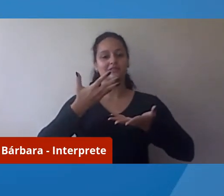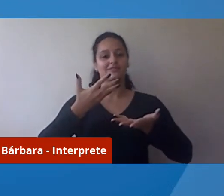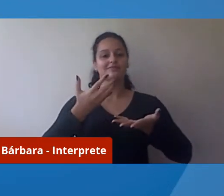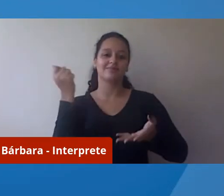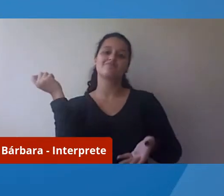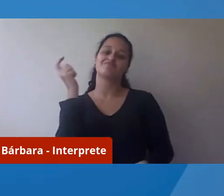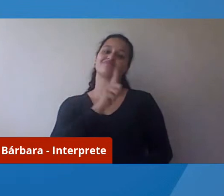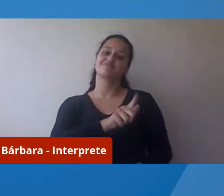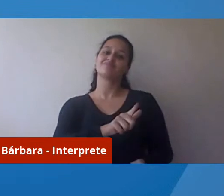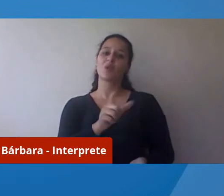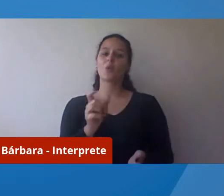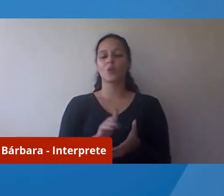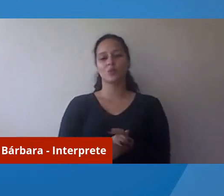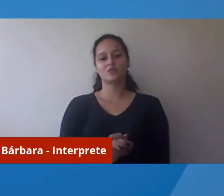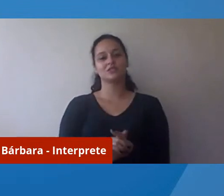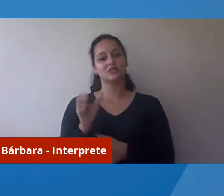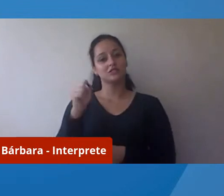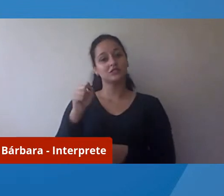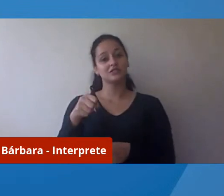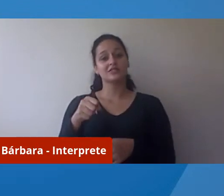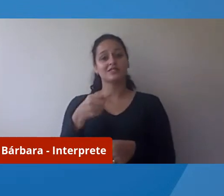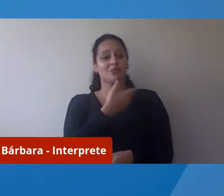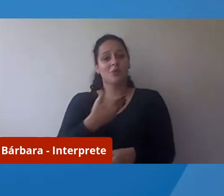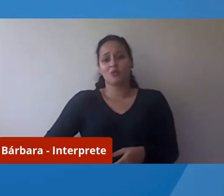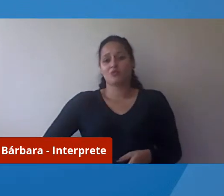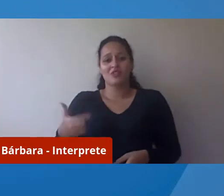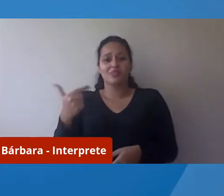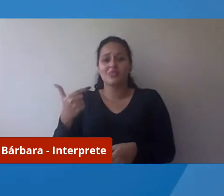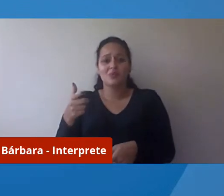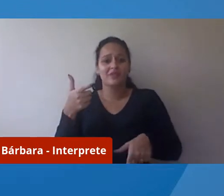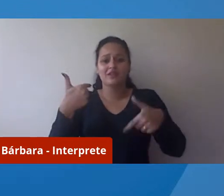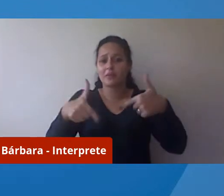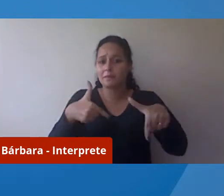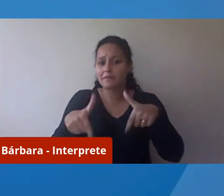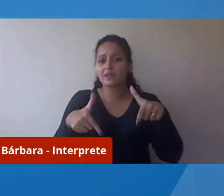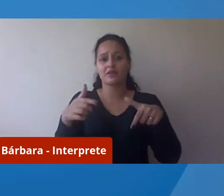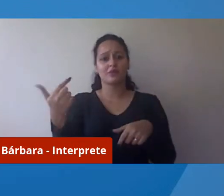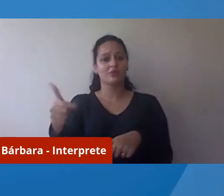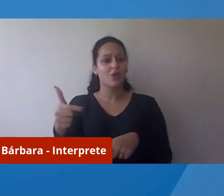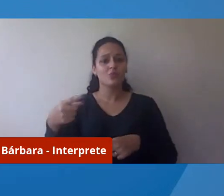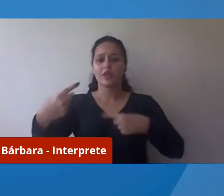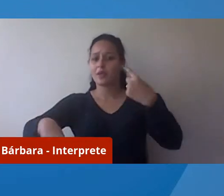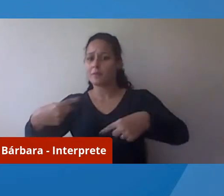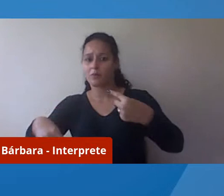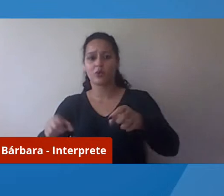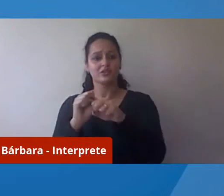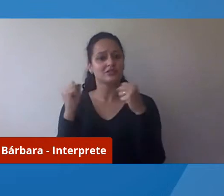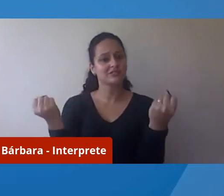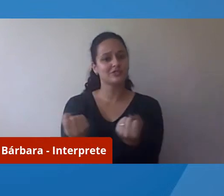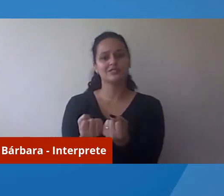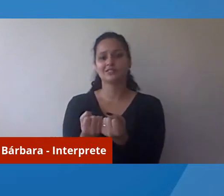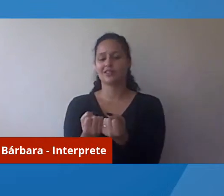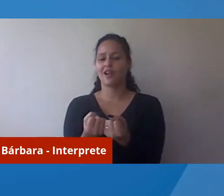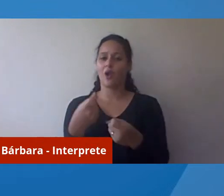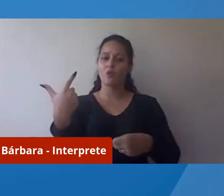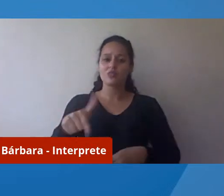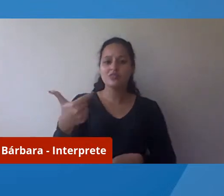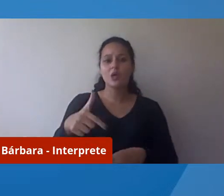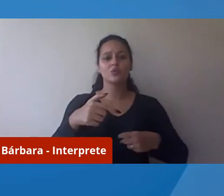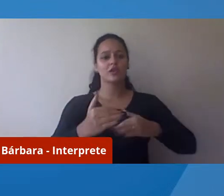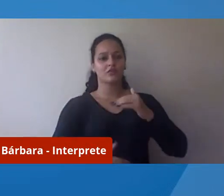Não gera emprego, não gera políticas sociais, não gera nem crescimento econômico. Então eles têm que inventar, fazer aquelas coisas